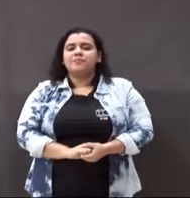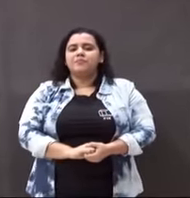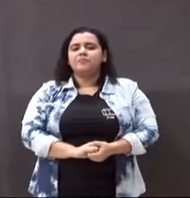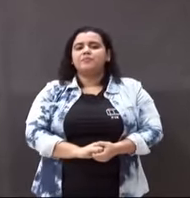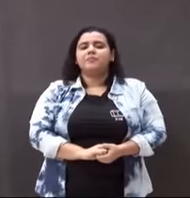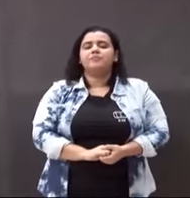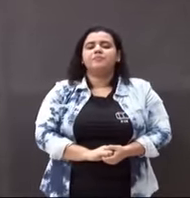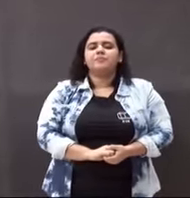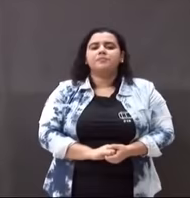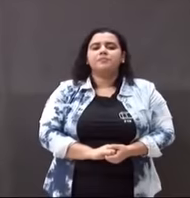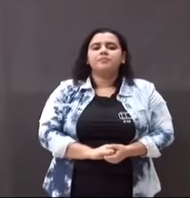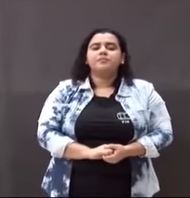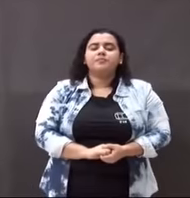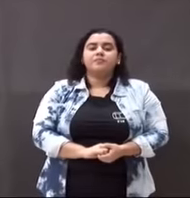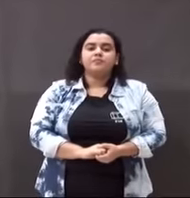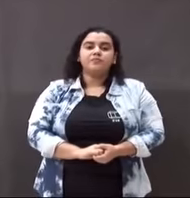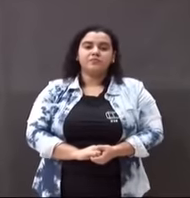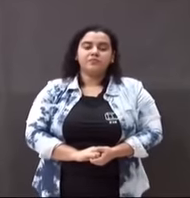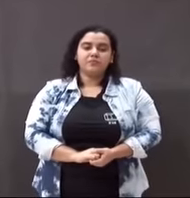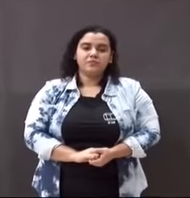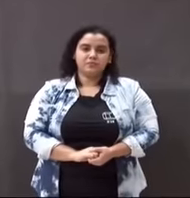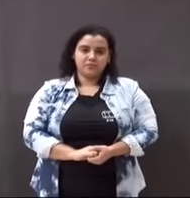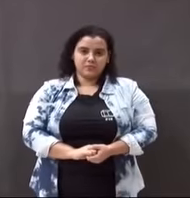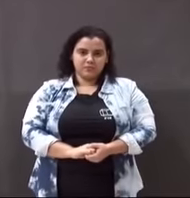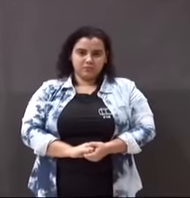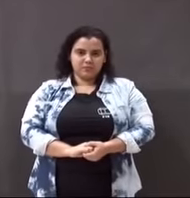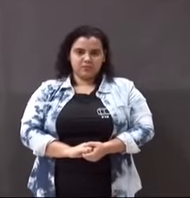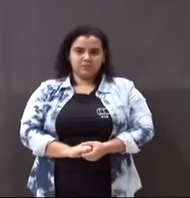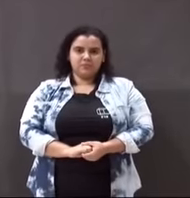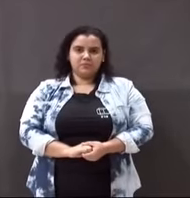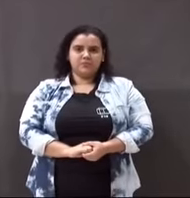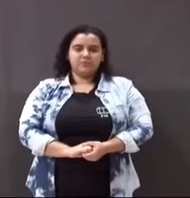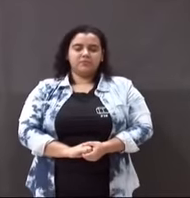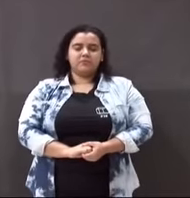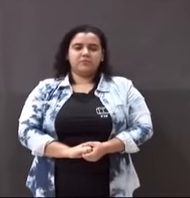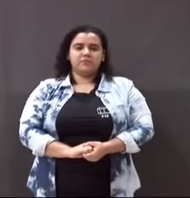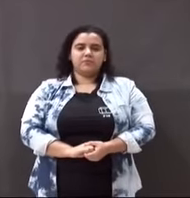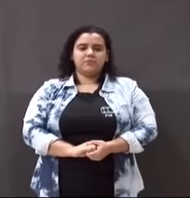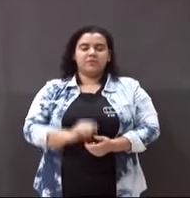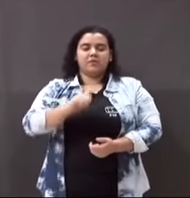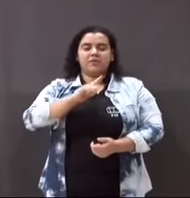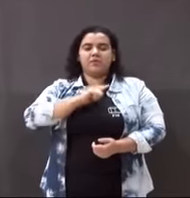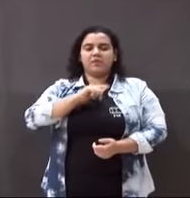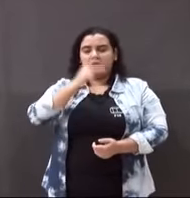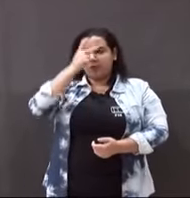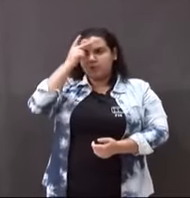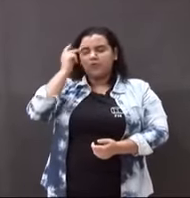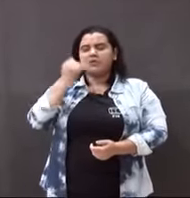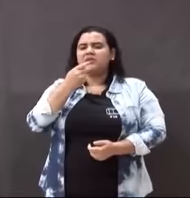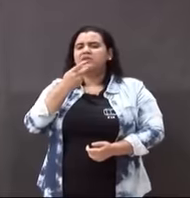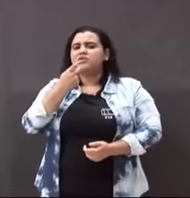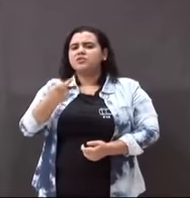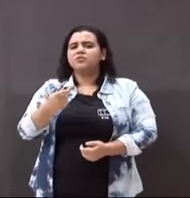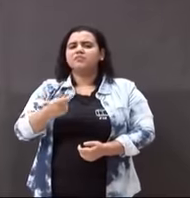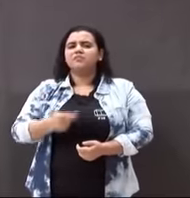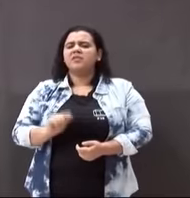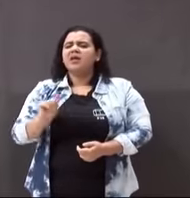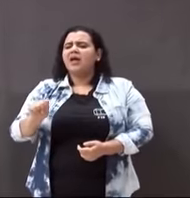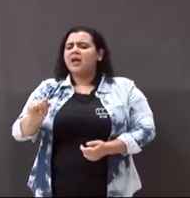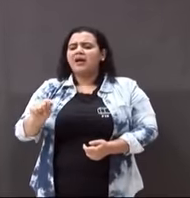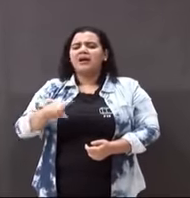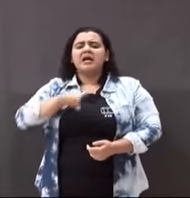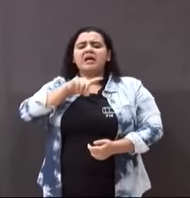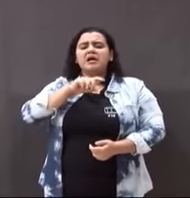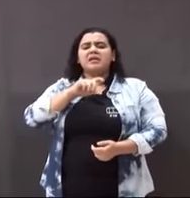Tem alguém aqui que Deus está me dizendo: não vão te entender. Pergunta por quê? Você ligou para